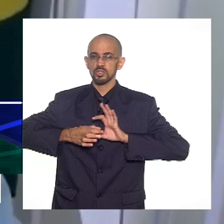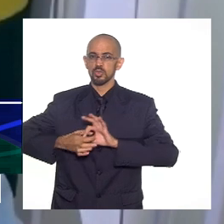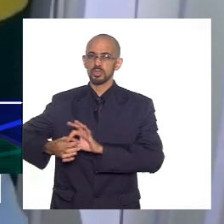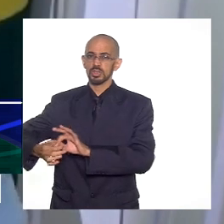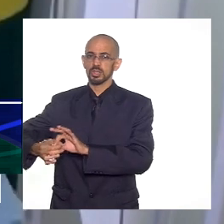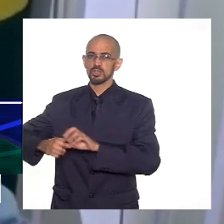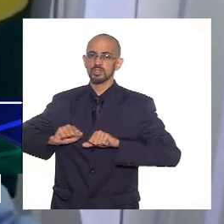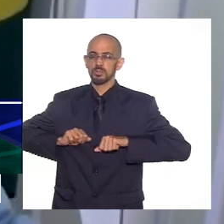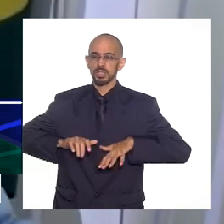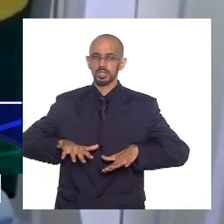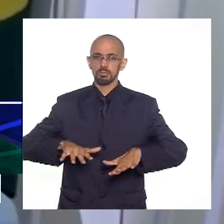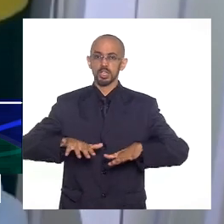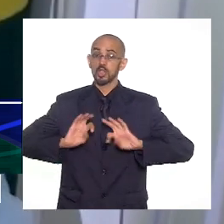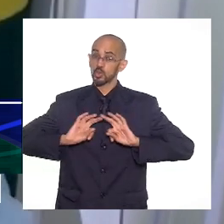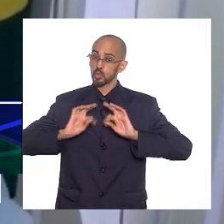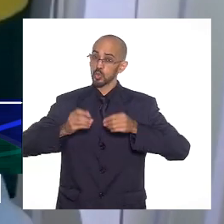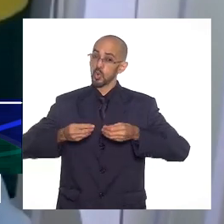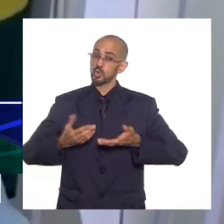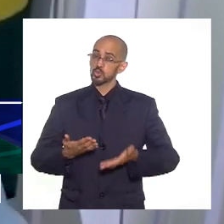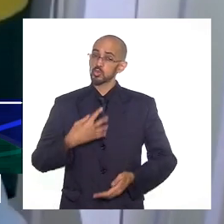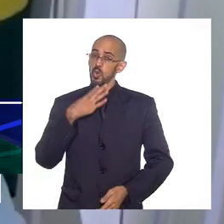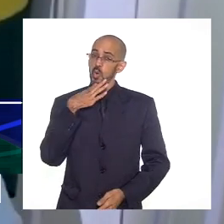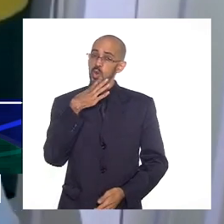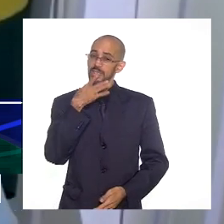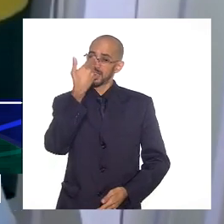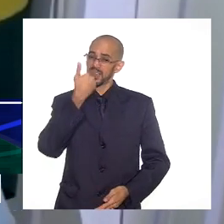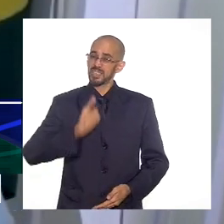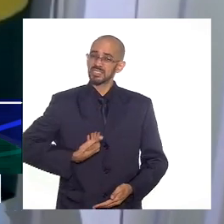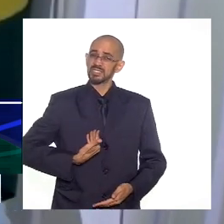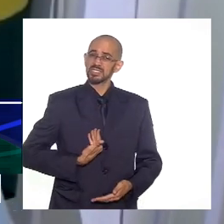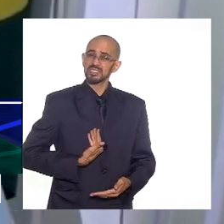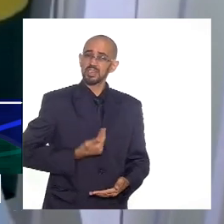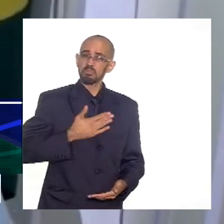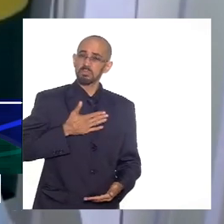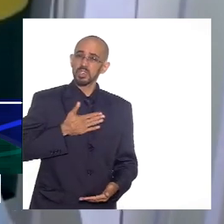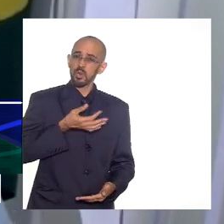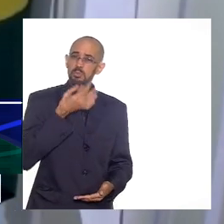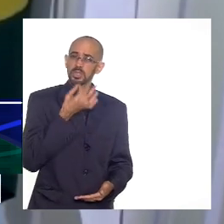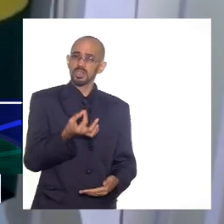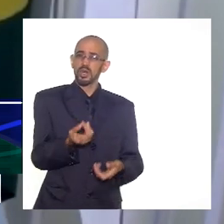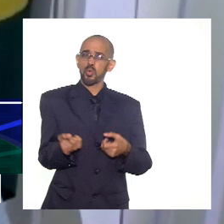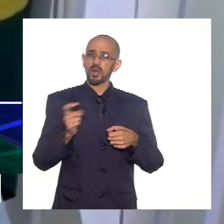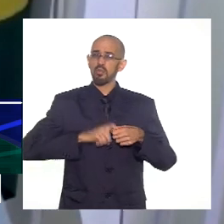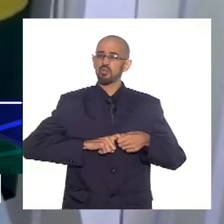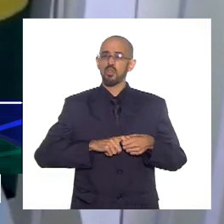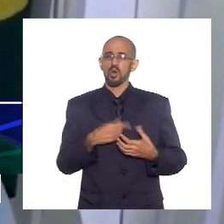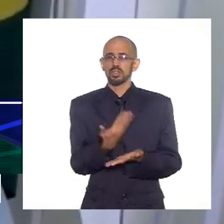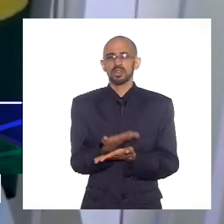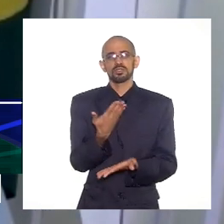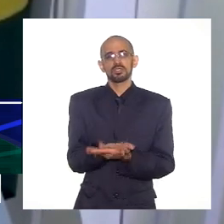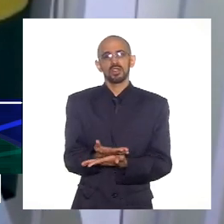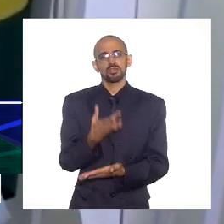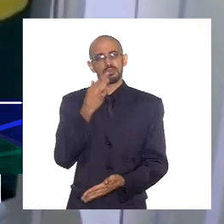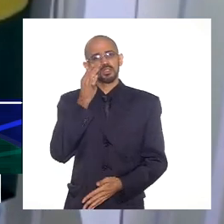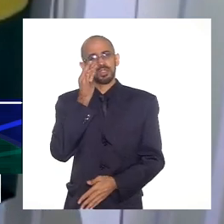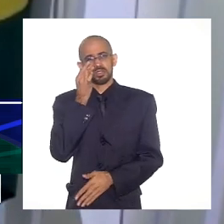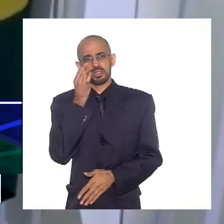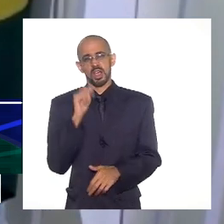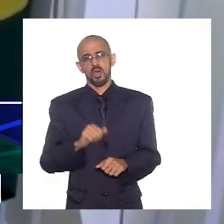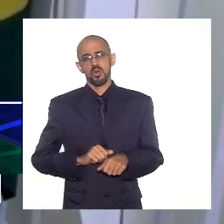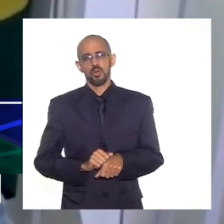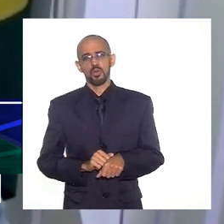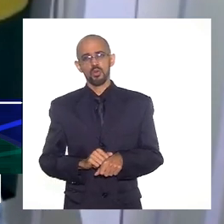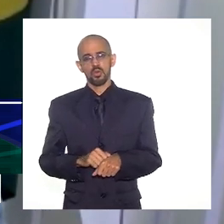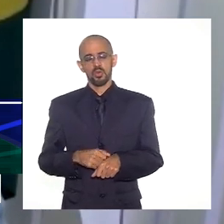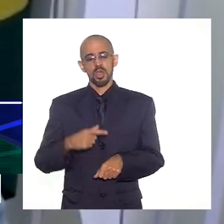pandemia. Todos aqui conhecem a minha posição sobre o tema do retorno às aulas presenciais, né? Tem, inclusive,